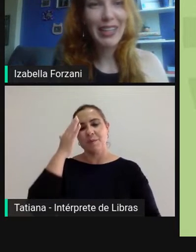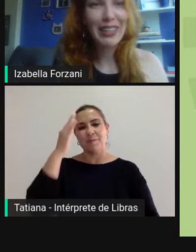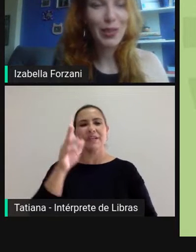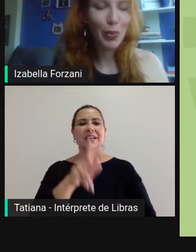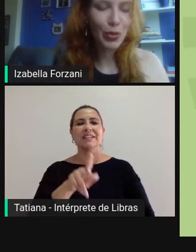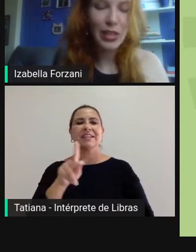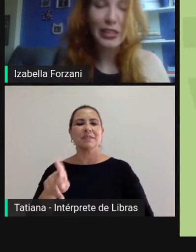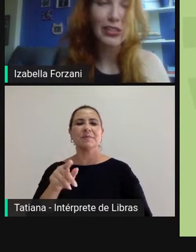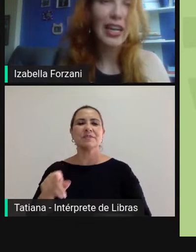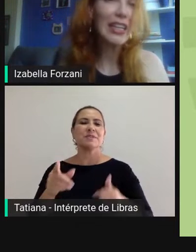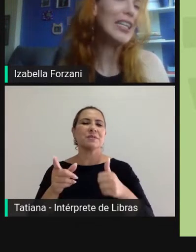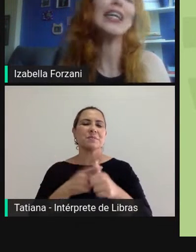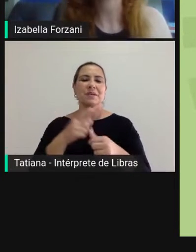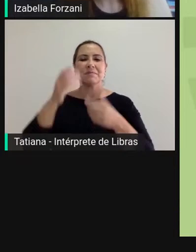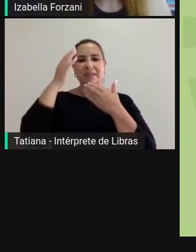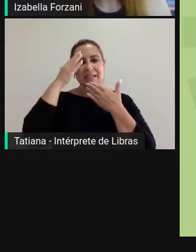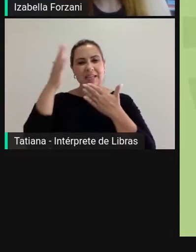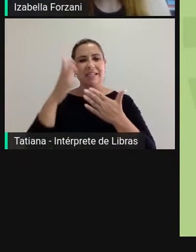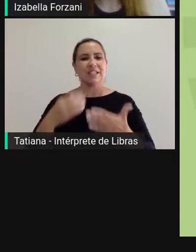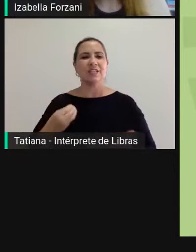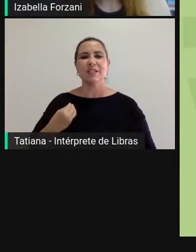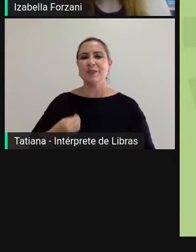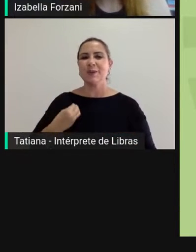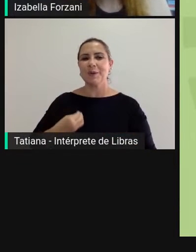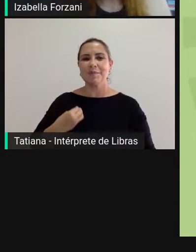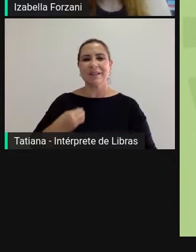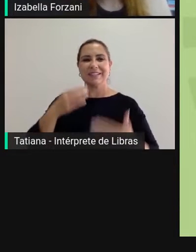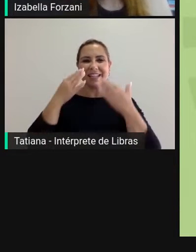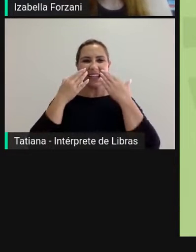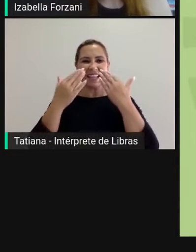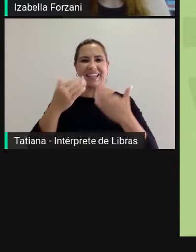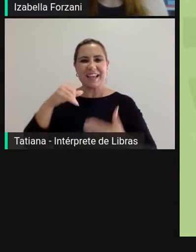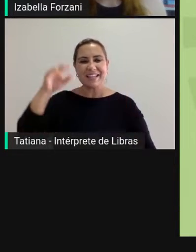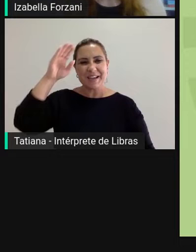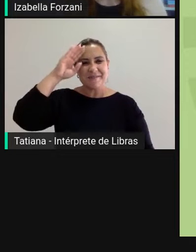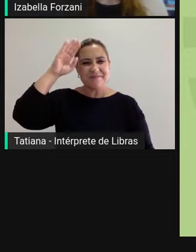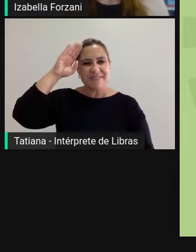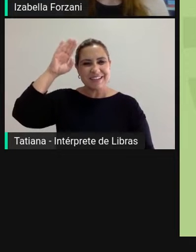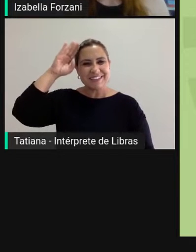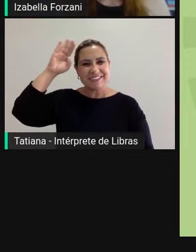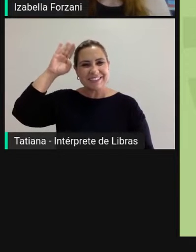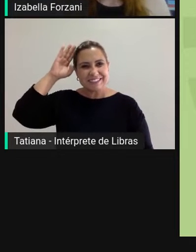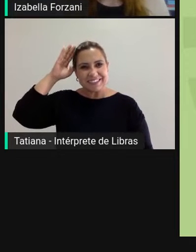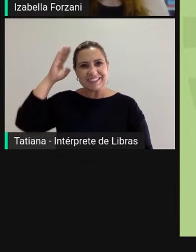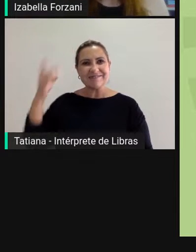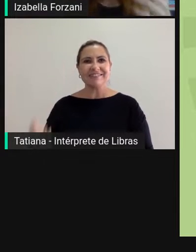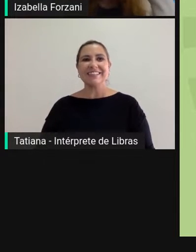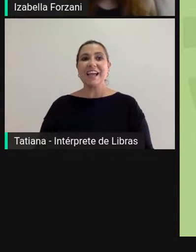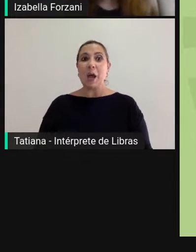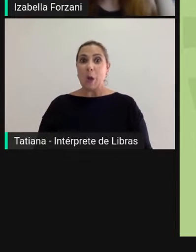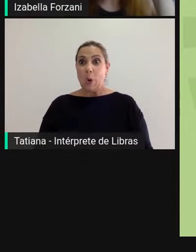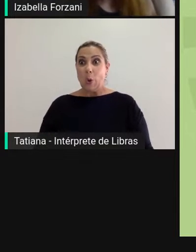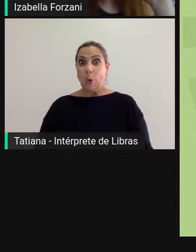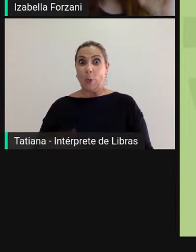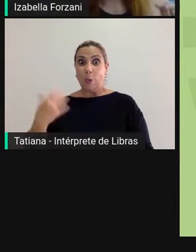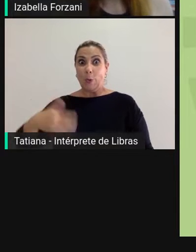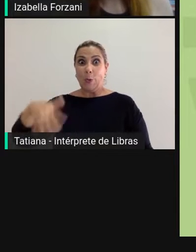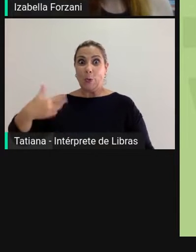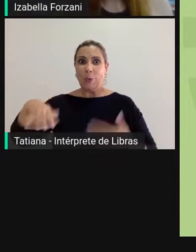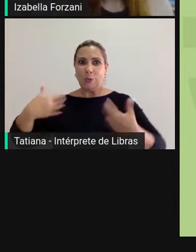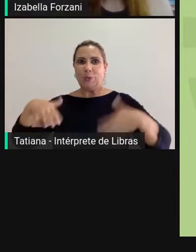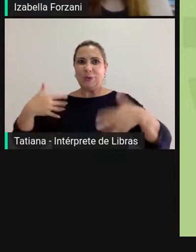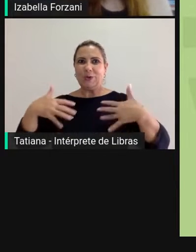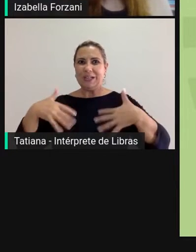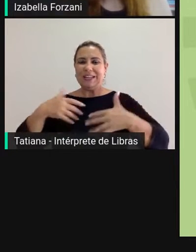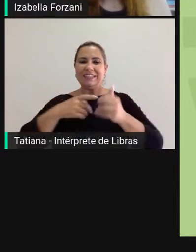primeiro agradeço a oportunidade de estar aqui, a primeira apresentação acadêmica que eu faço na minha vida, então estou um pouco nervosa, mas